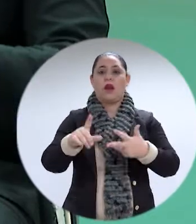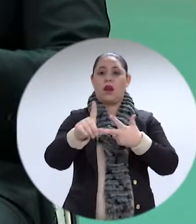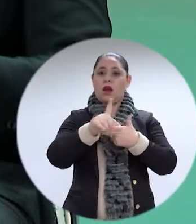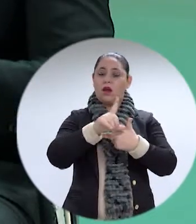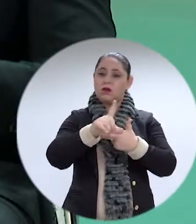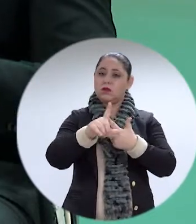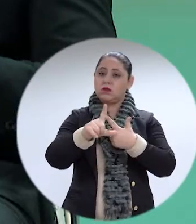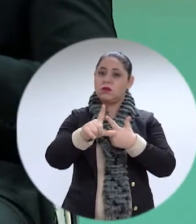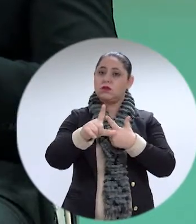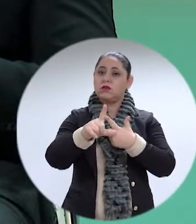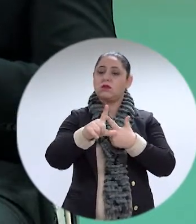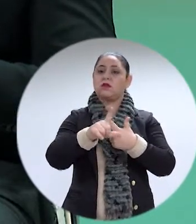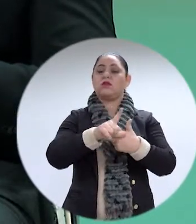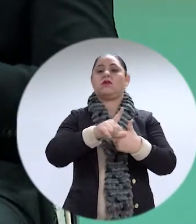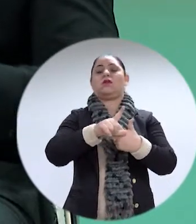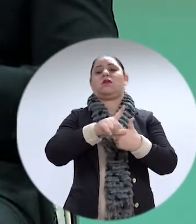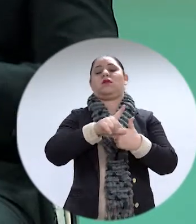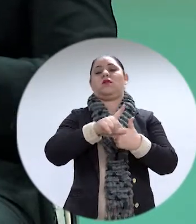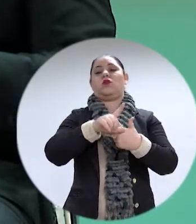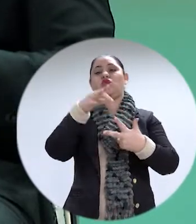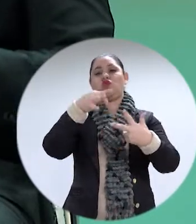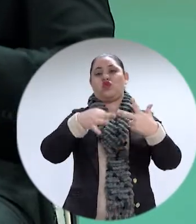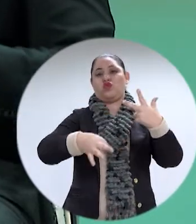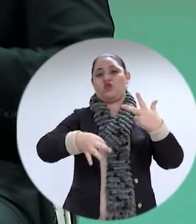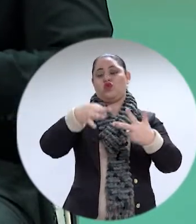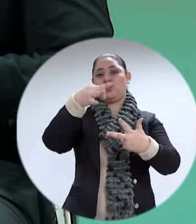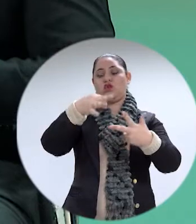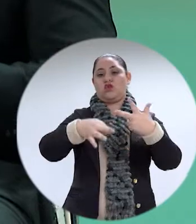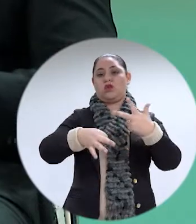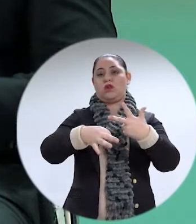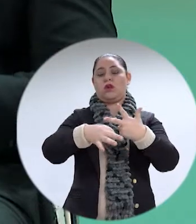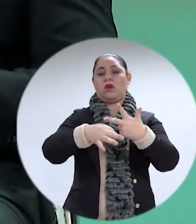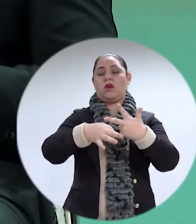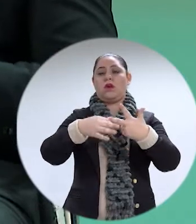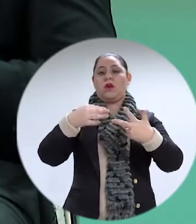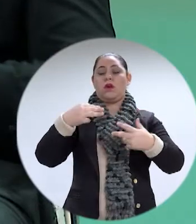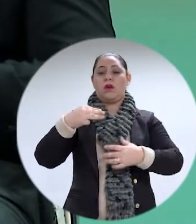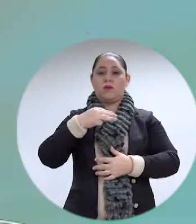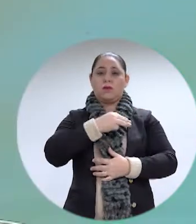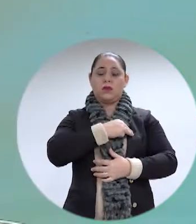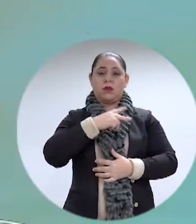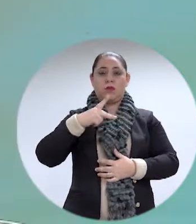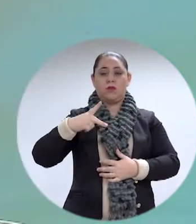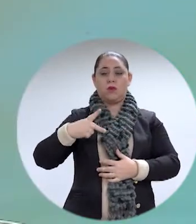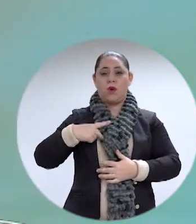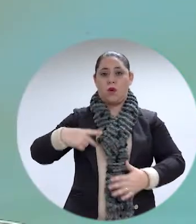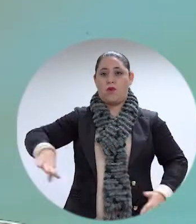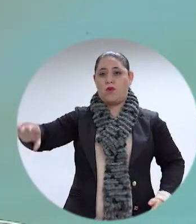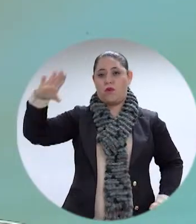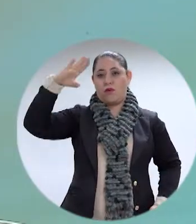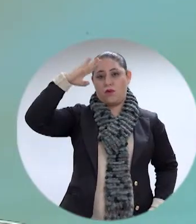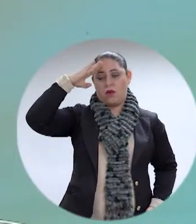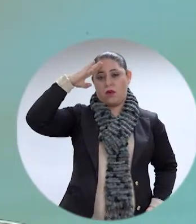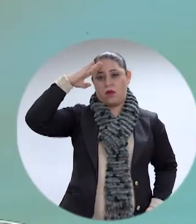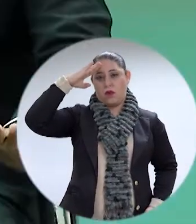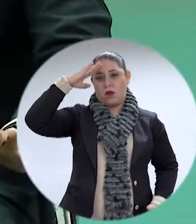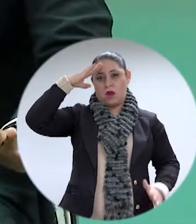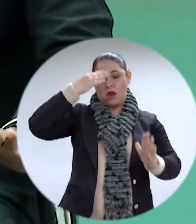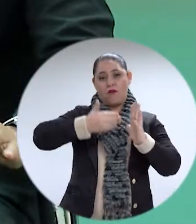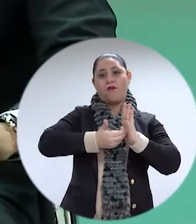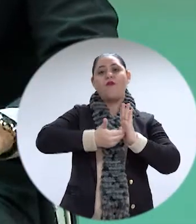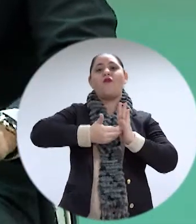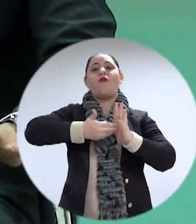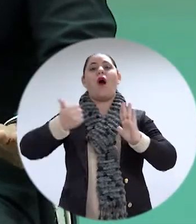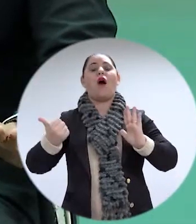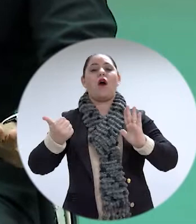Membros de poder legislativo, membros do Poder Judiciário e membros do Ministério Público... E das Forças Armadas também. E